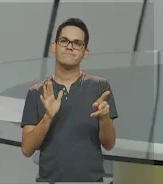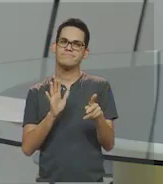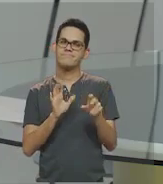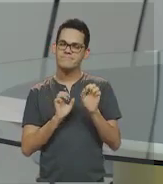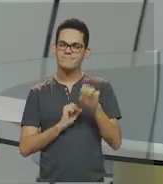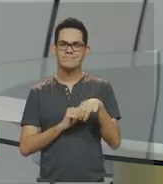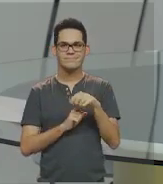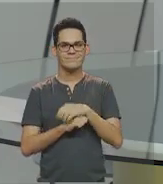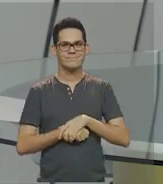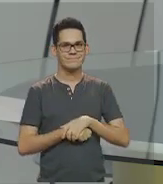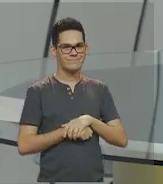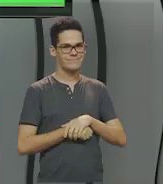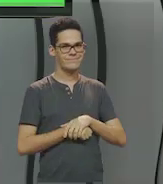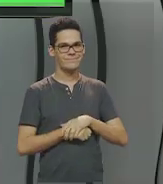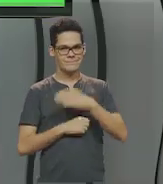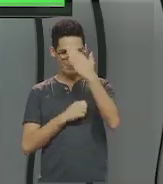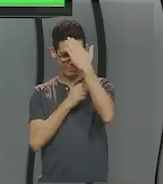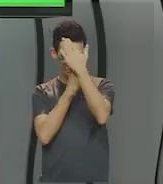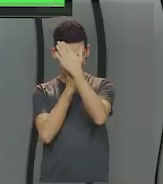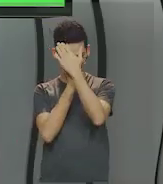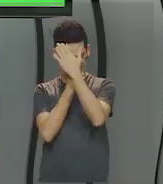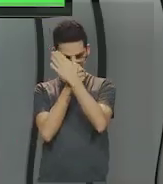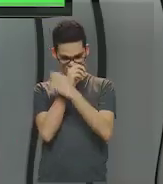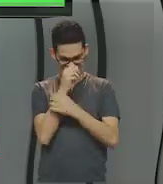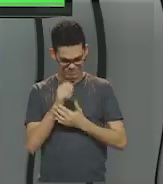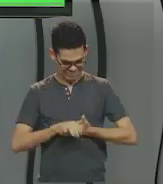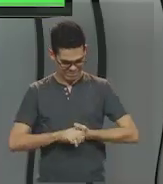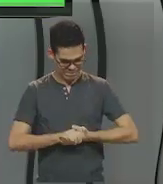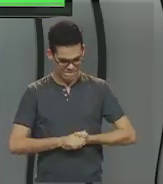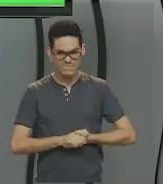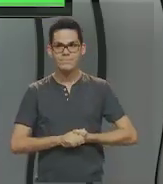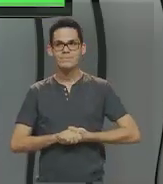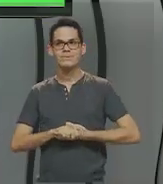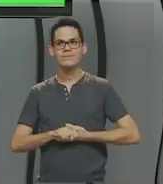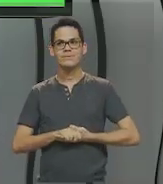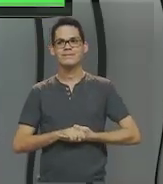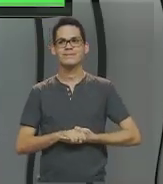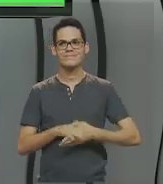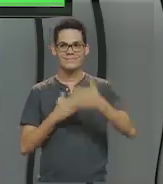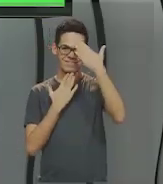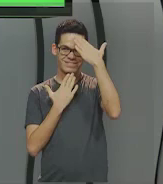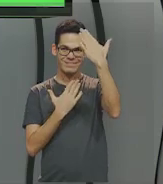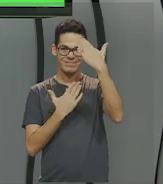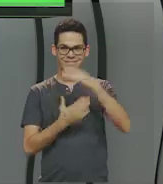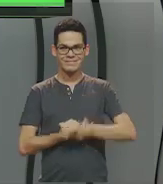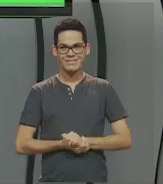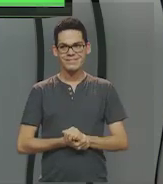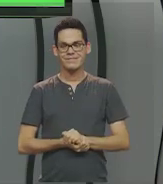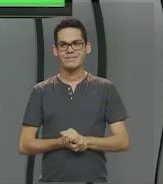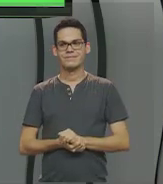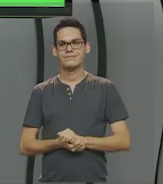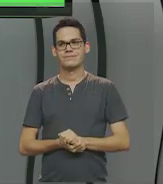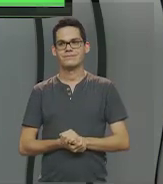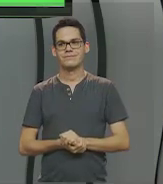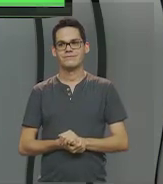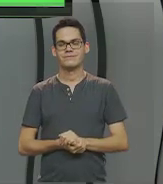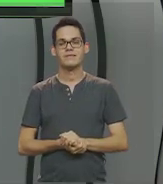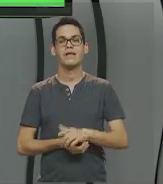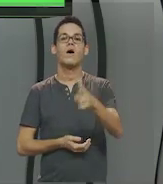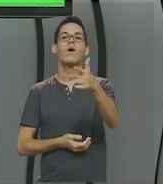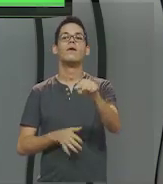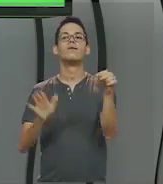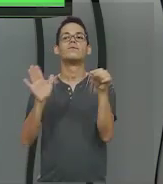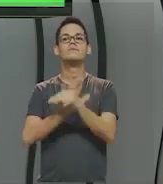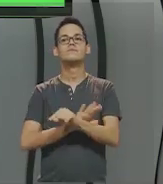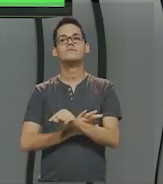sim. Ok, obrigada, professora Angélica. Vamos para a próxima. Opa! Nossa próxima